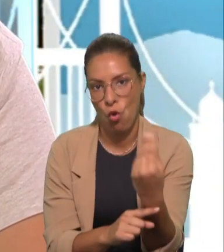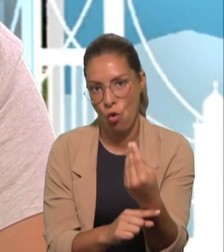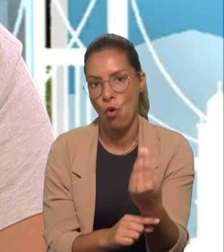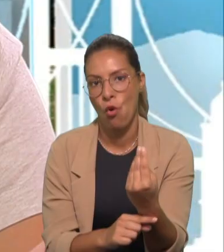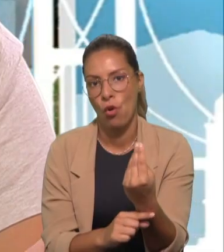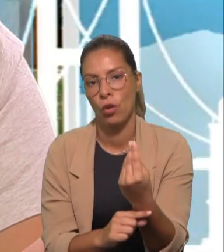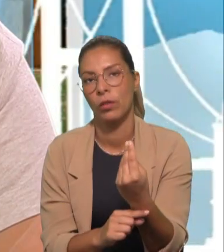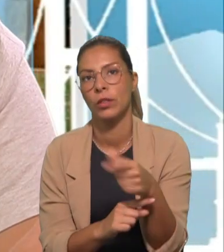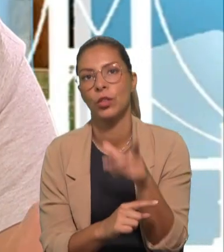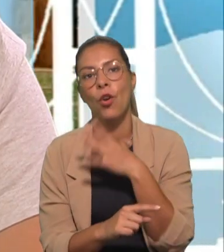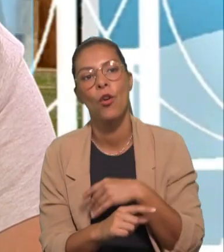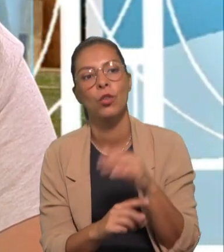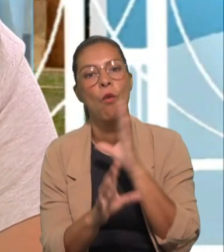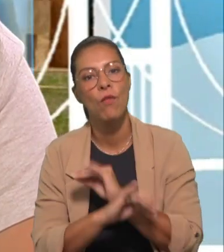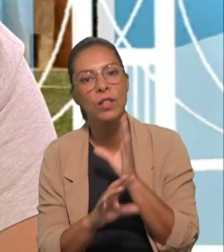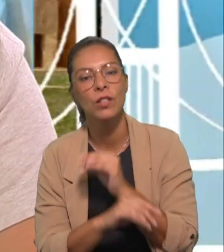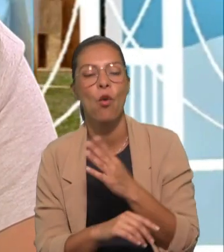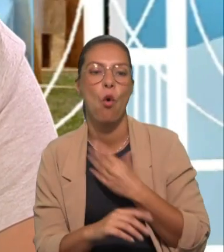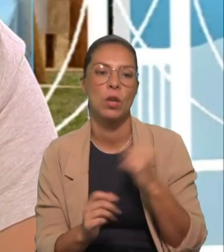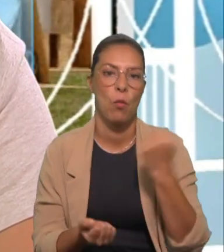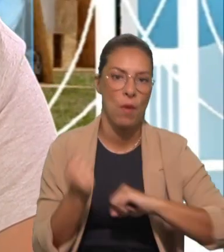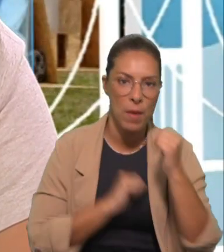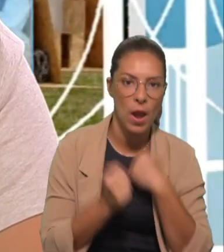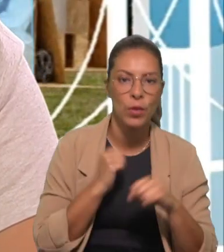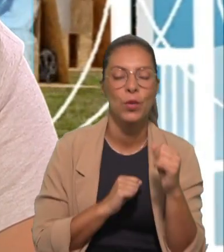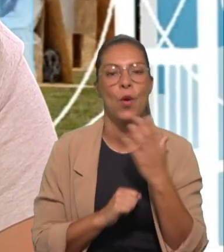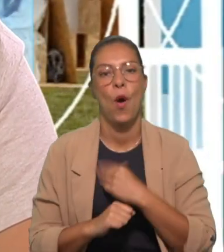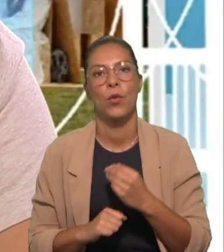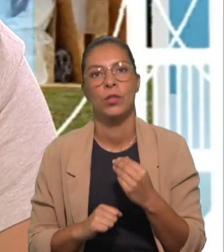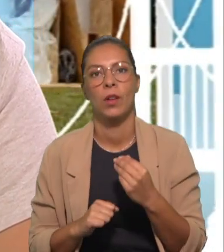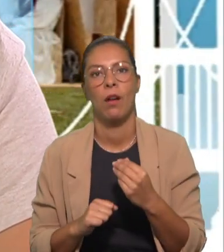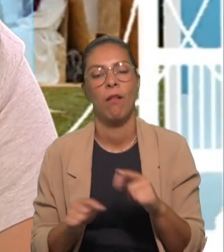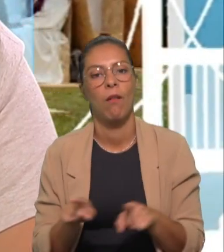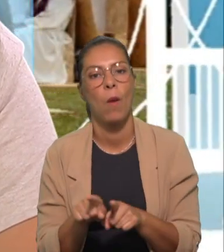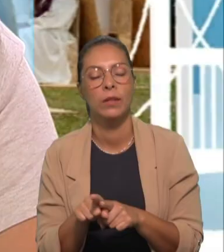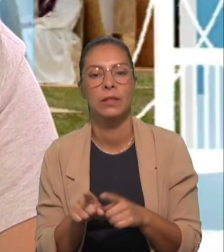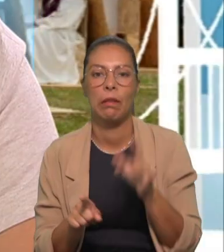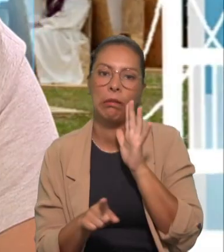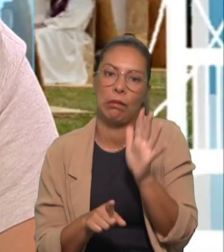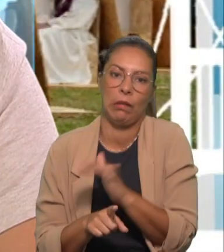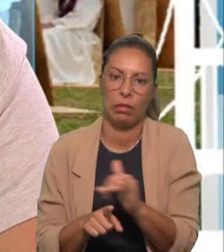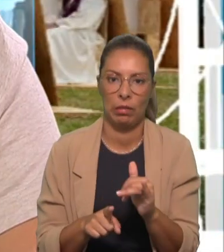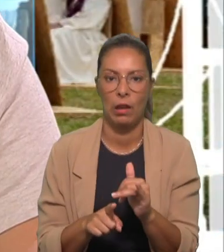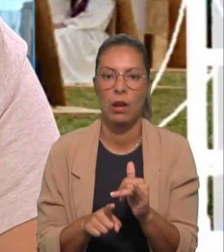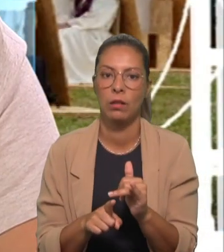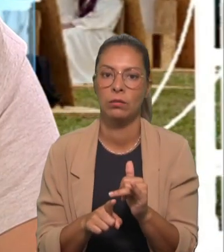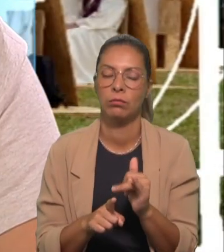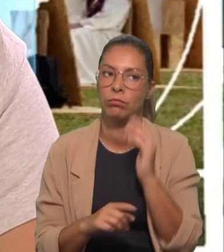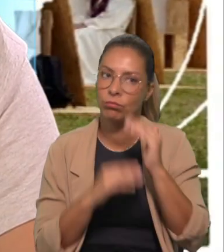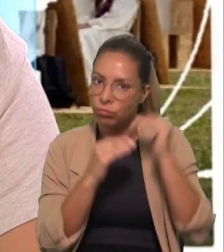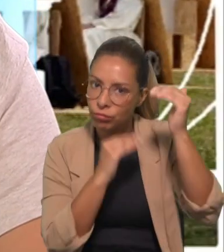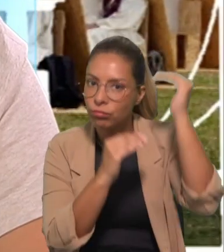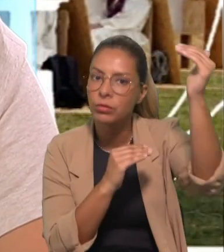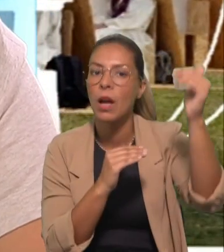de conversa, gostam de se mexer, e é sem dúvida isso que nós tentamos passar um pouco, com que não só